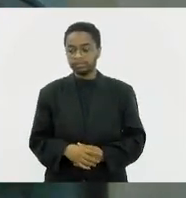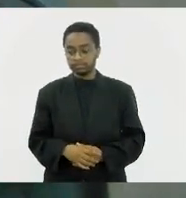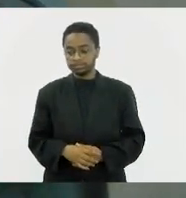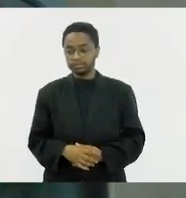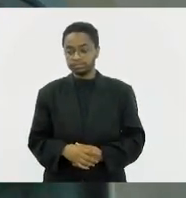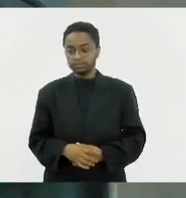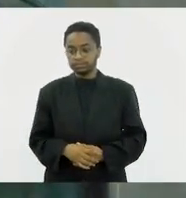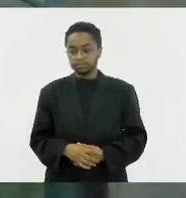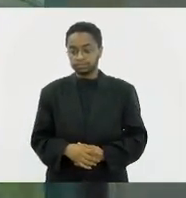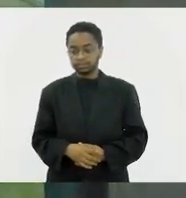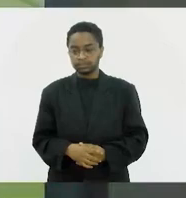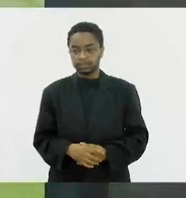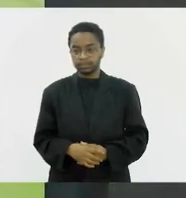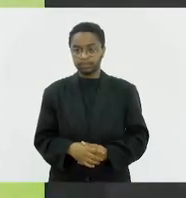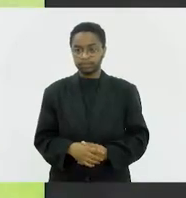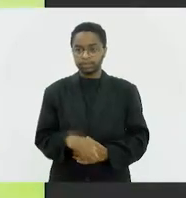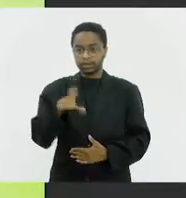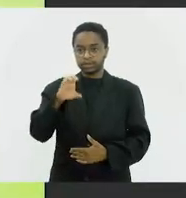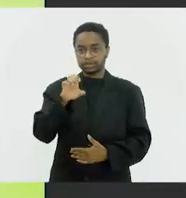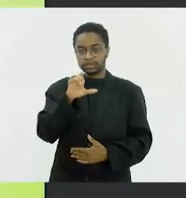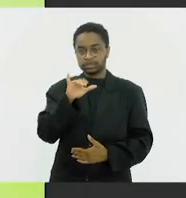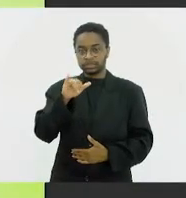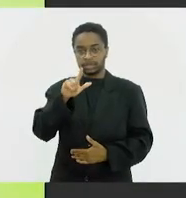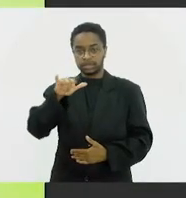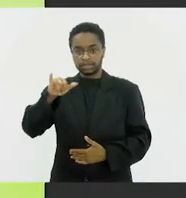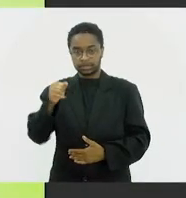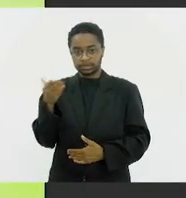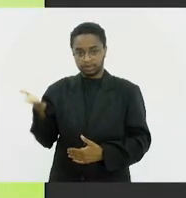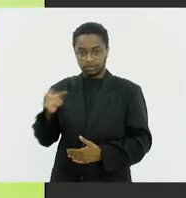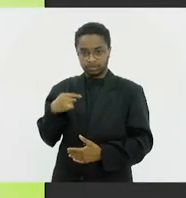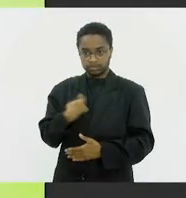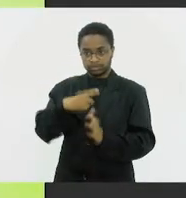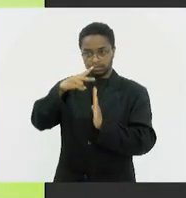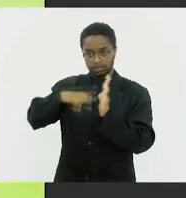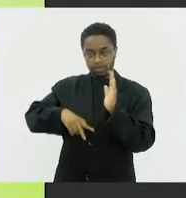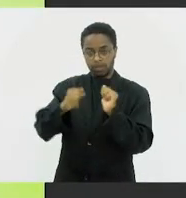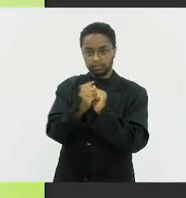Cecília Meirelles. Vamos ler juntos, quem puder ler?